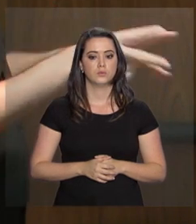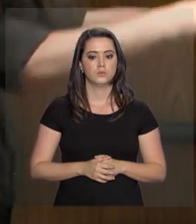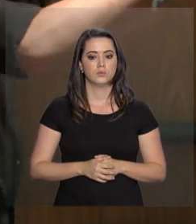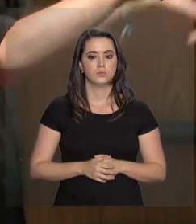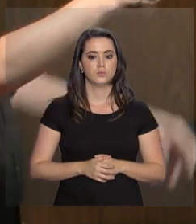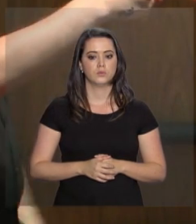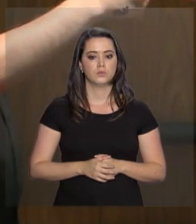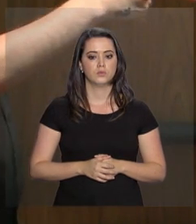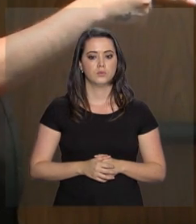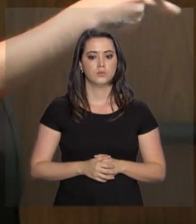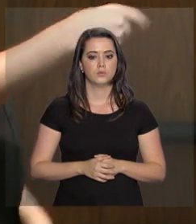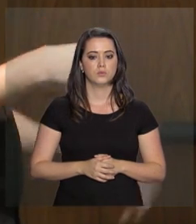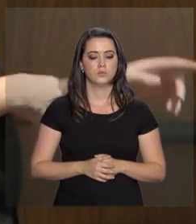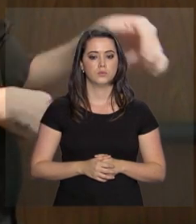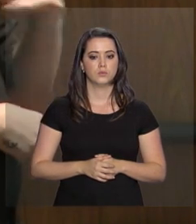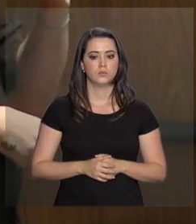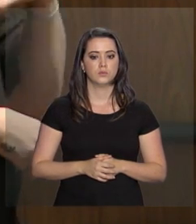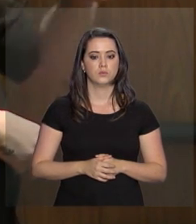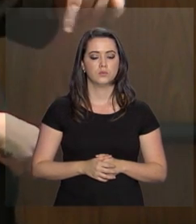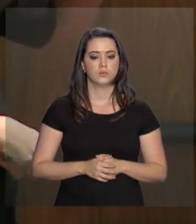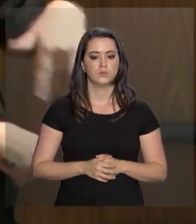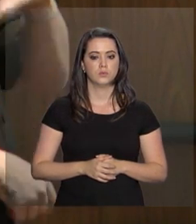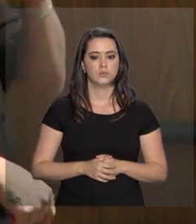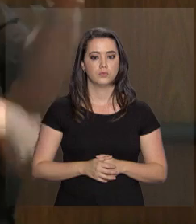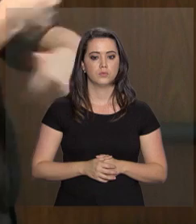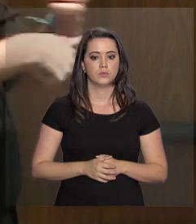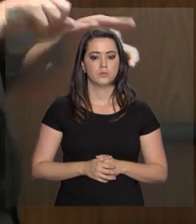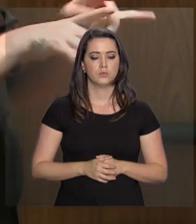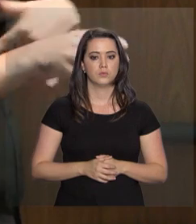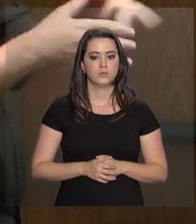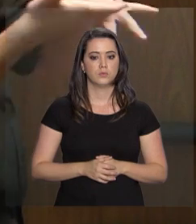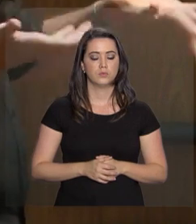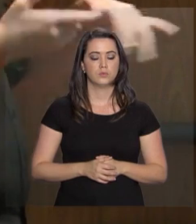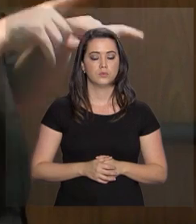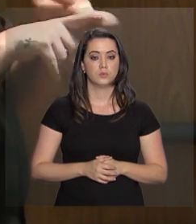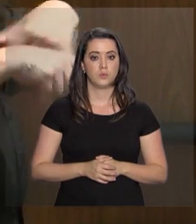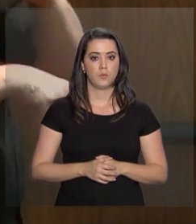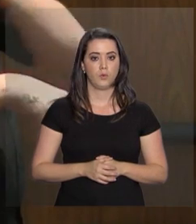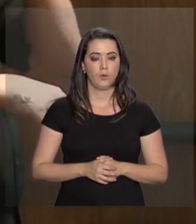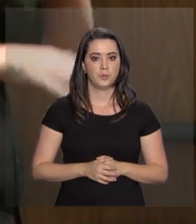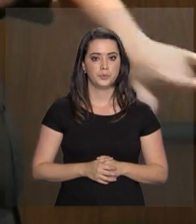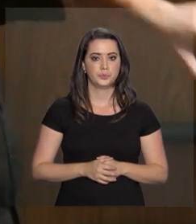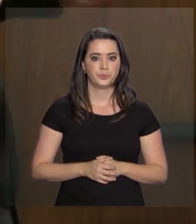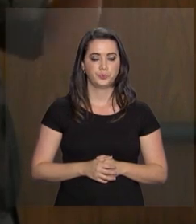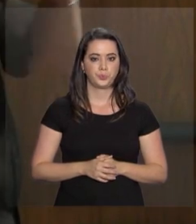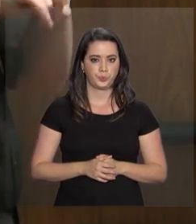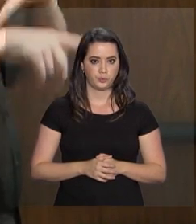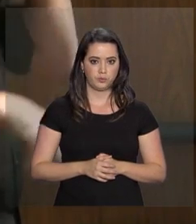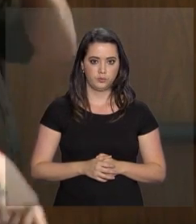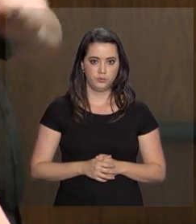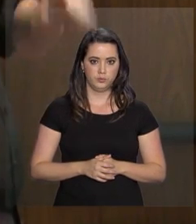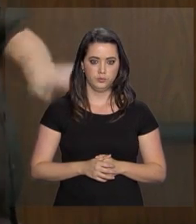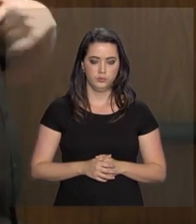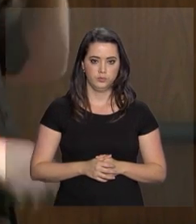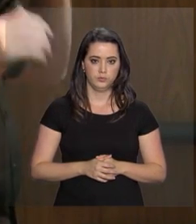Quem legisla tem as maiores aposentadorias, quem julga tem as maiores aposentadorias,